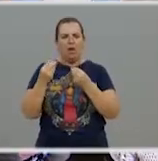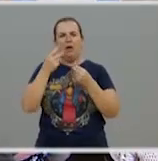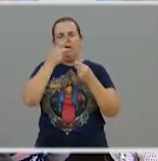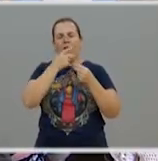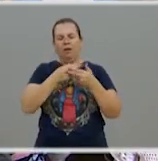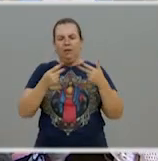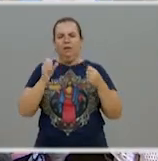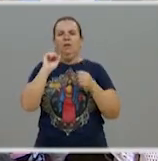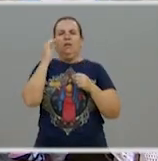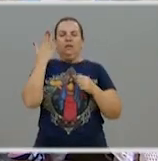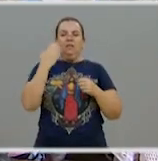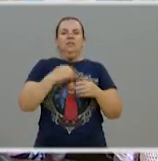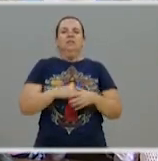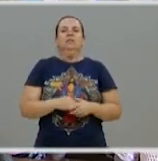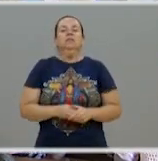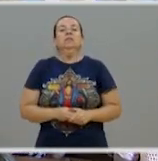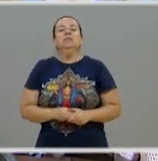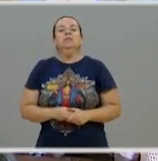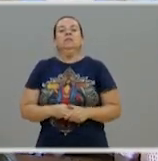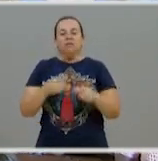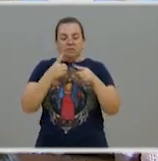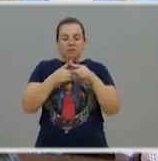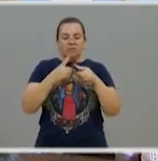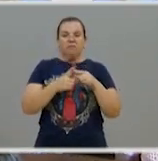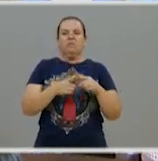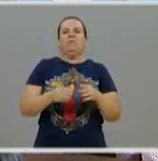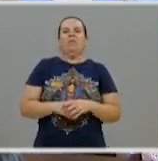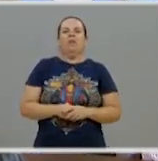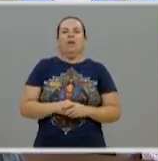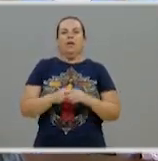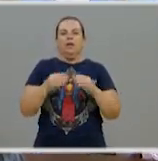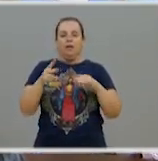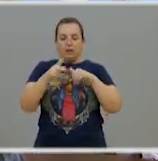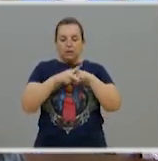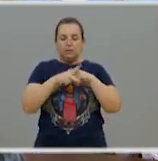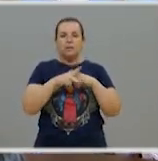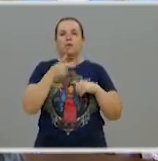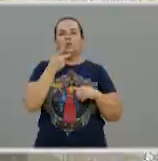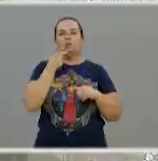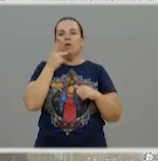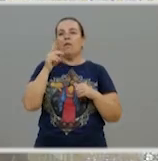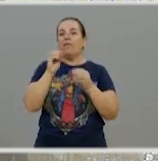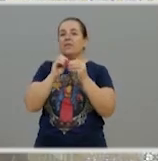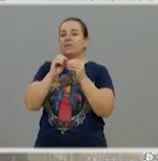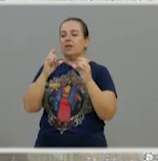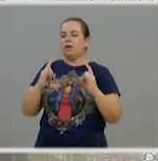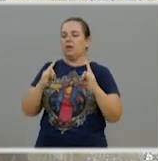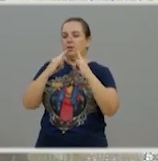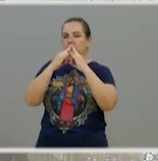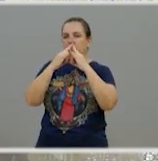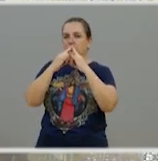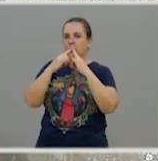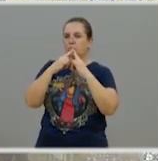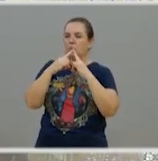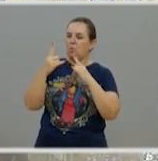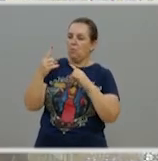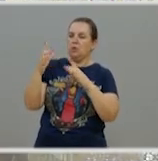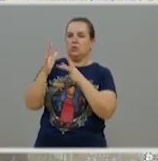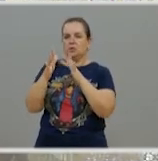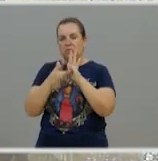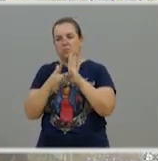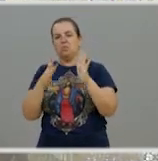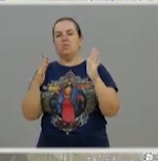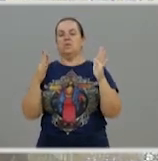Pedro foi bastante altruísta, dizendo, vamos fazer uma para ti, outra para Moisés, outra para Elias.